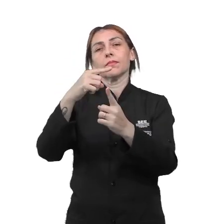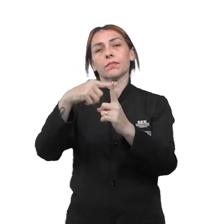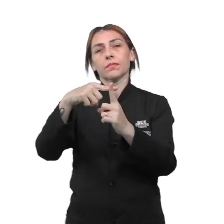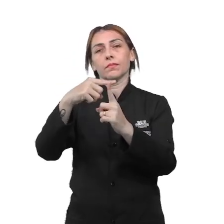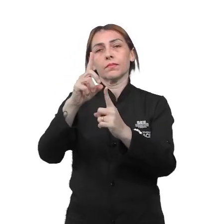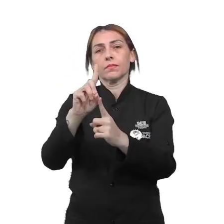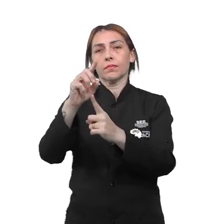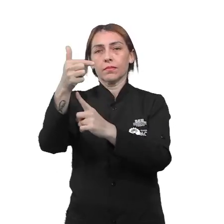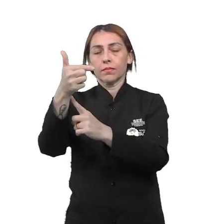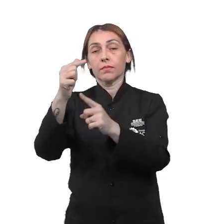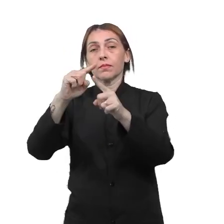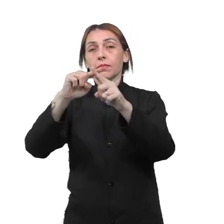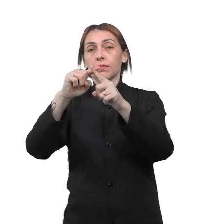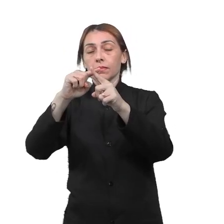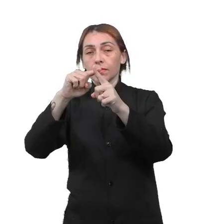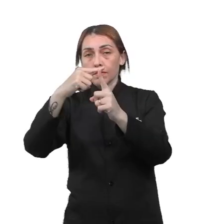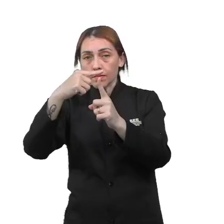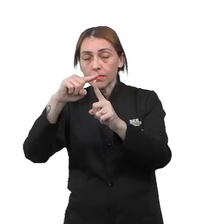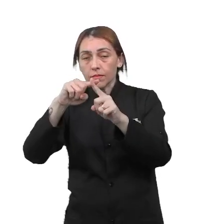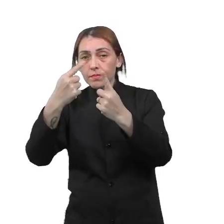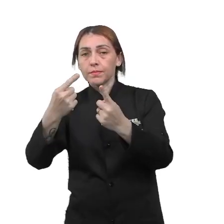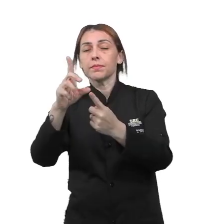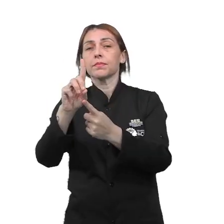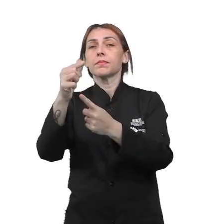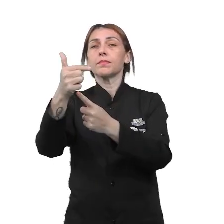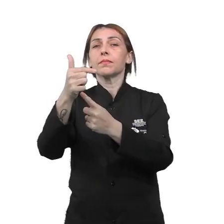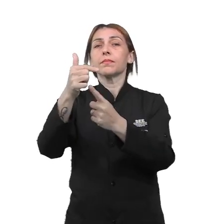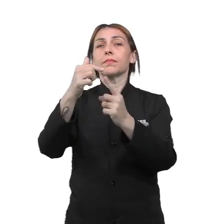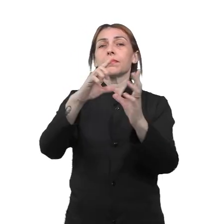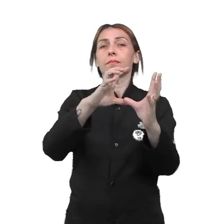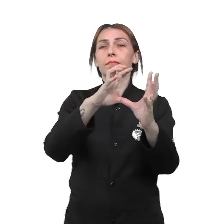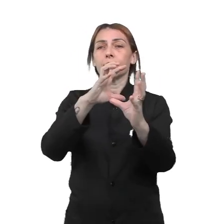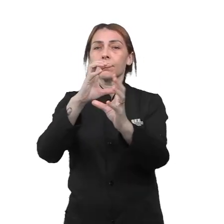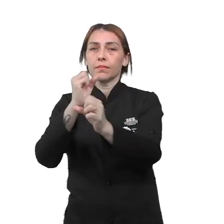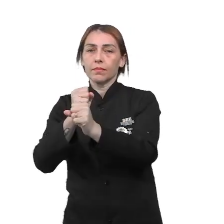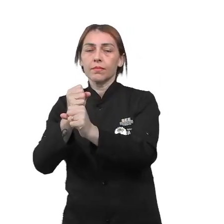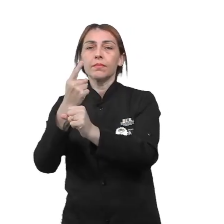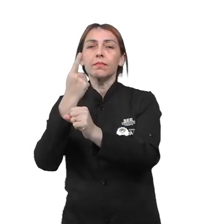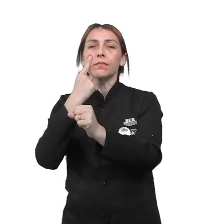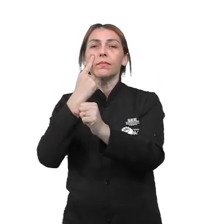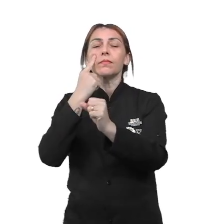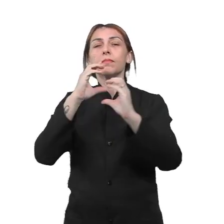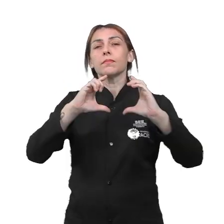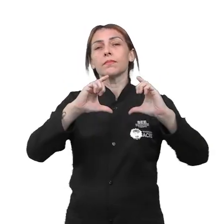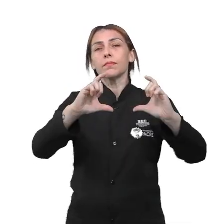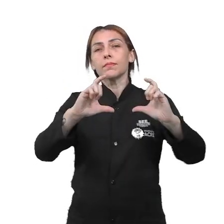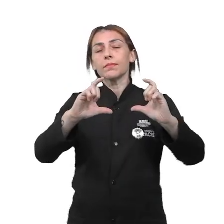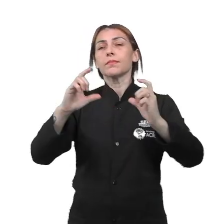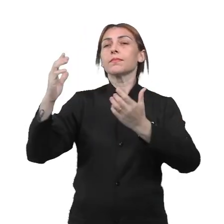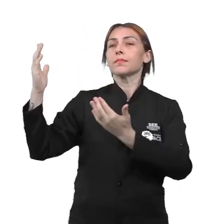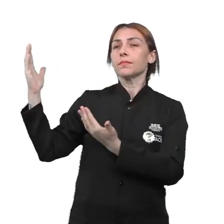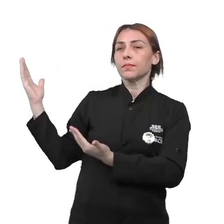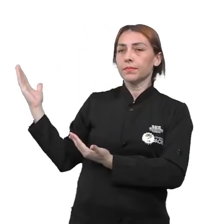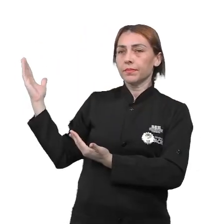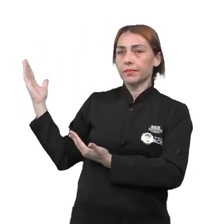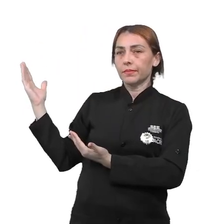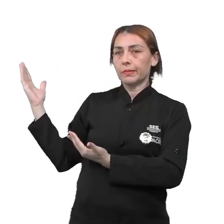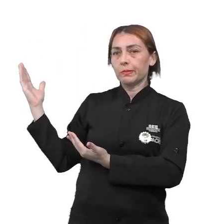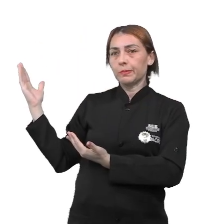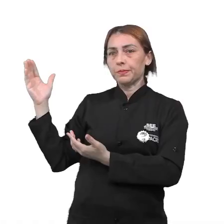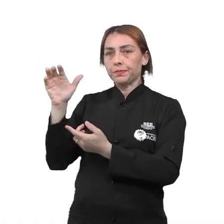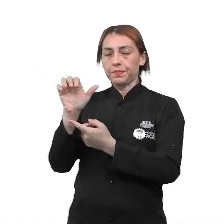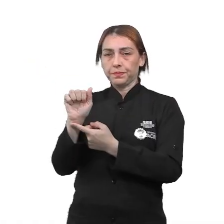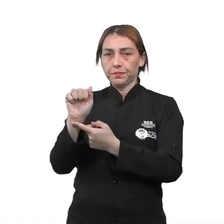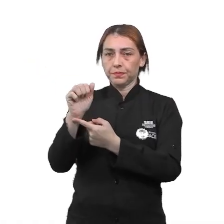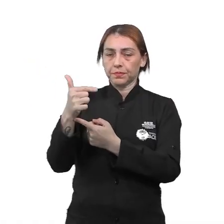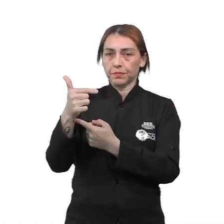quadrado. Mais o nosso D ao quadrado é o quê? Ó? É tudo isso aqui. Olha como é que fica a nova fórmula aí da diagonal do paralelepípedo. A ao quadrado,